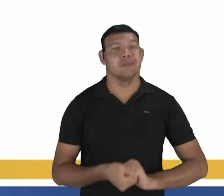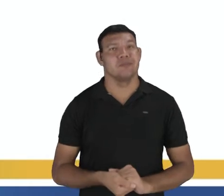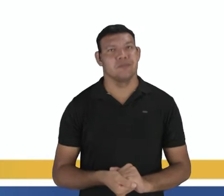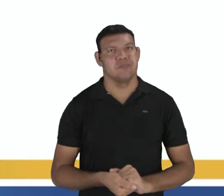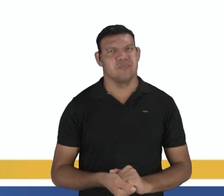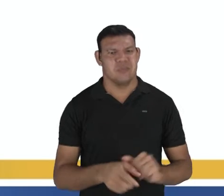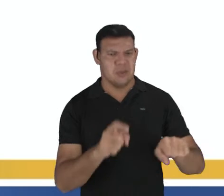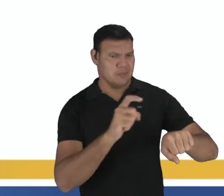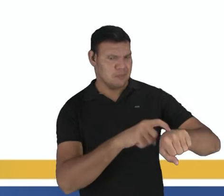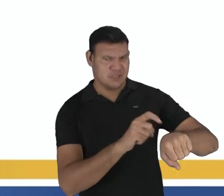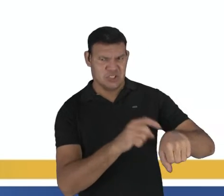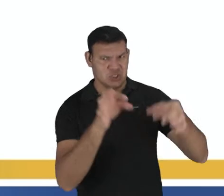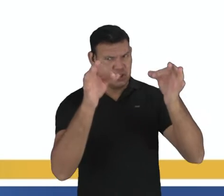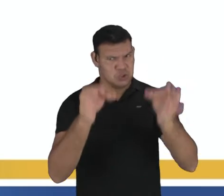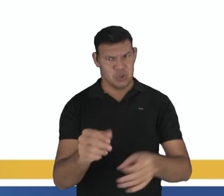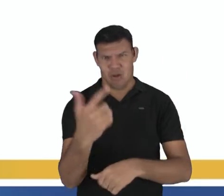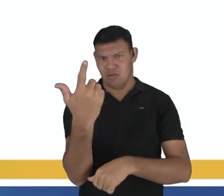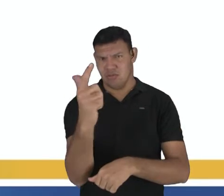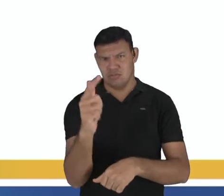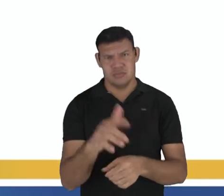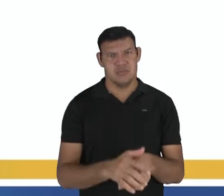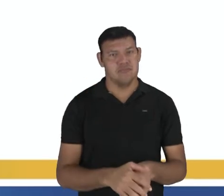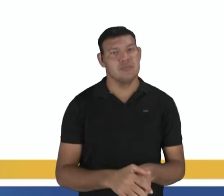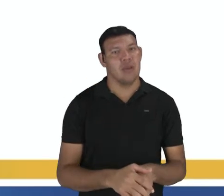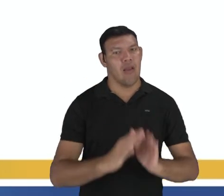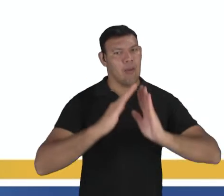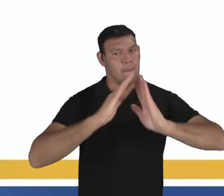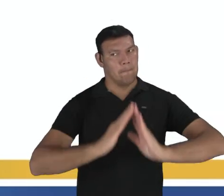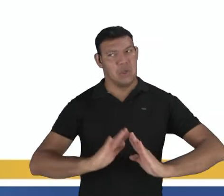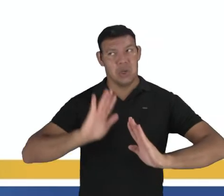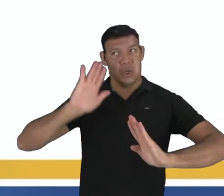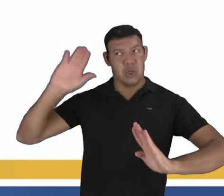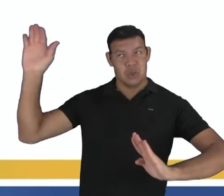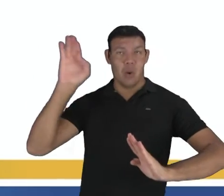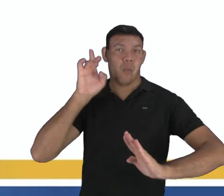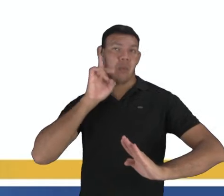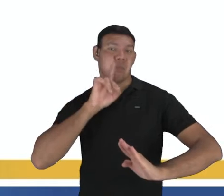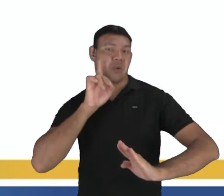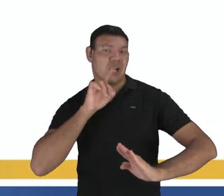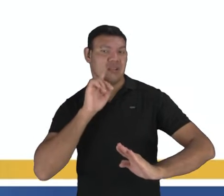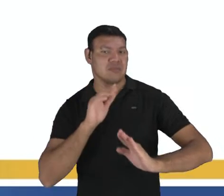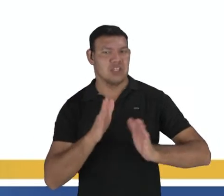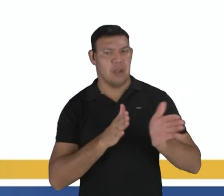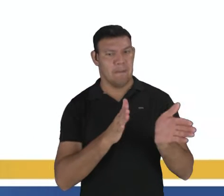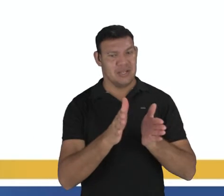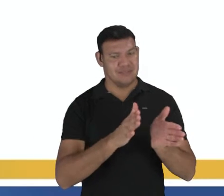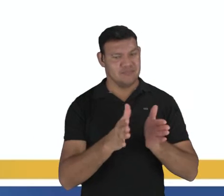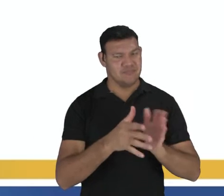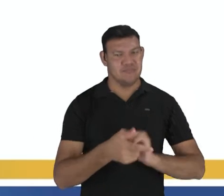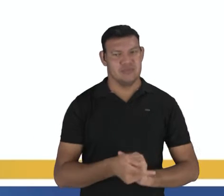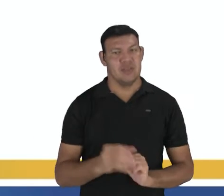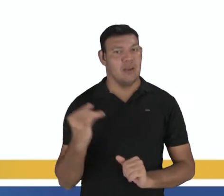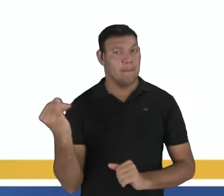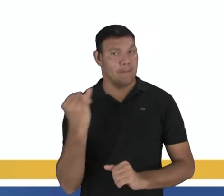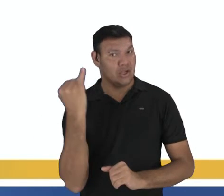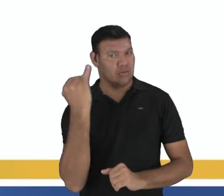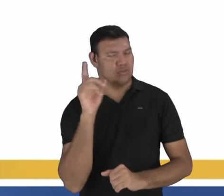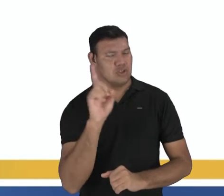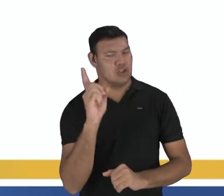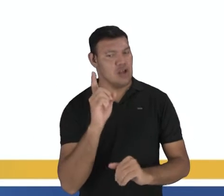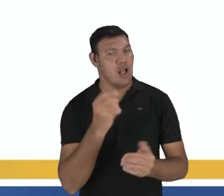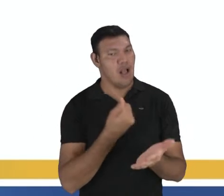tem uma marcação de tempo. Ela morou em Nova York por um tempo. O tempo aí, o período não é importante. O importante é a